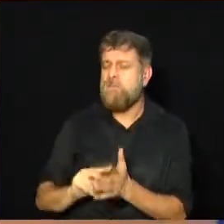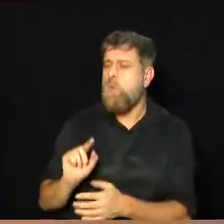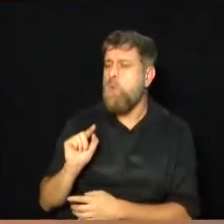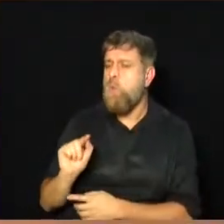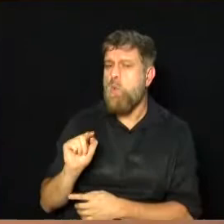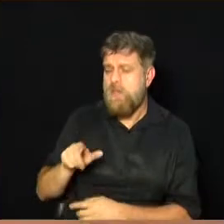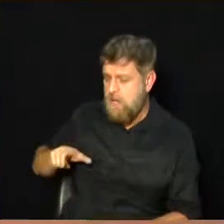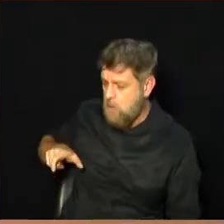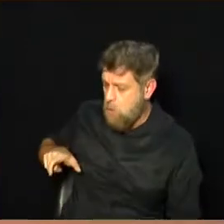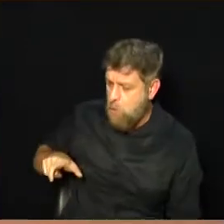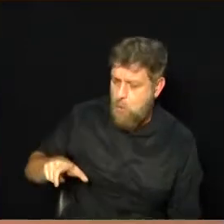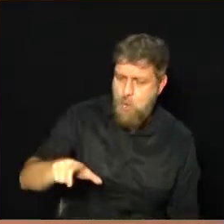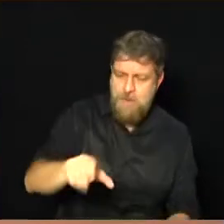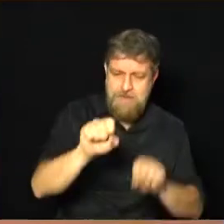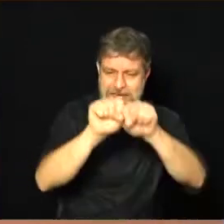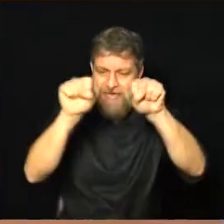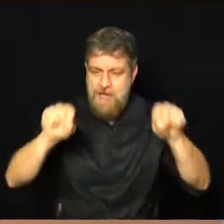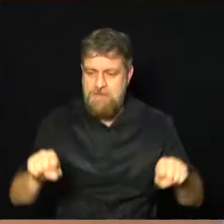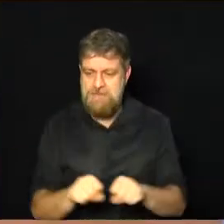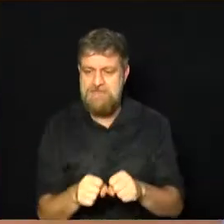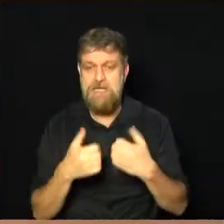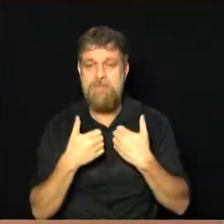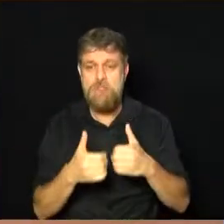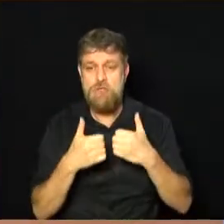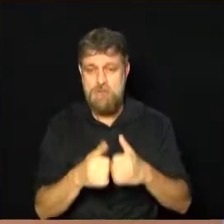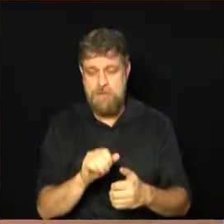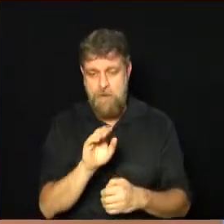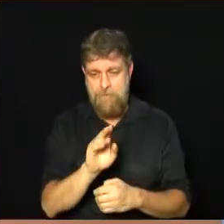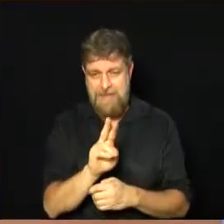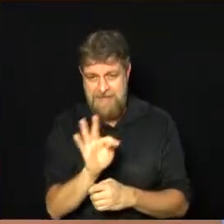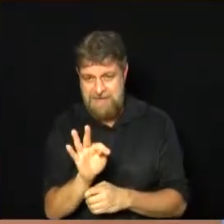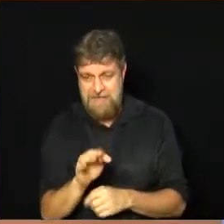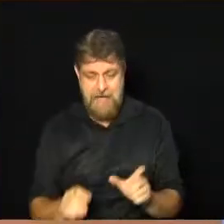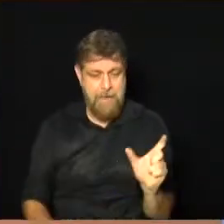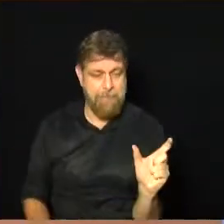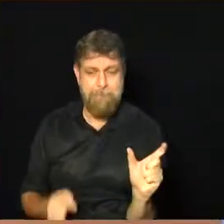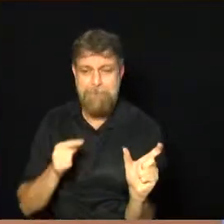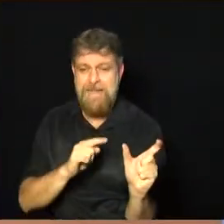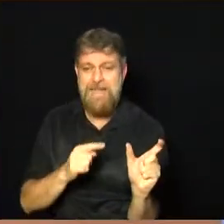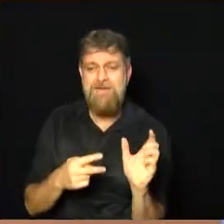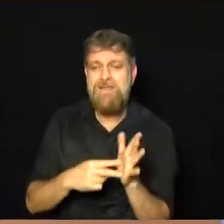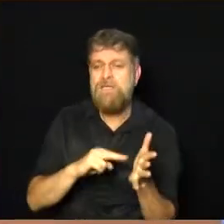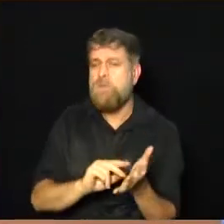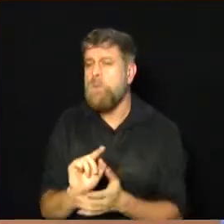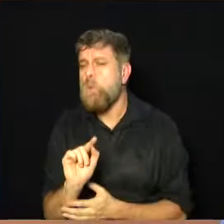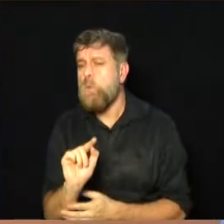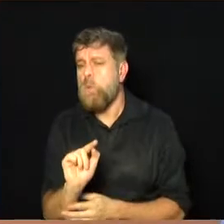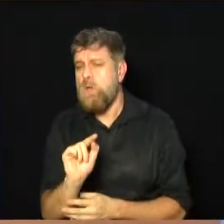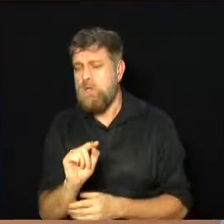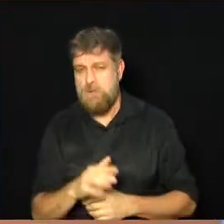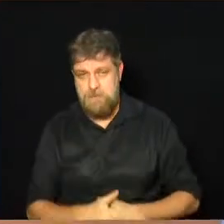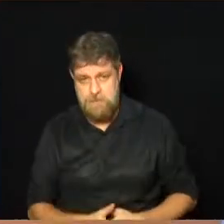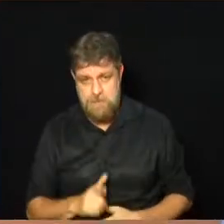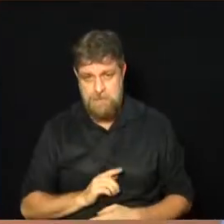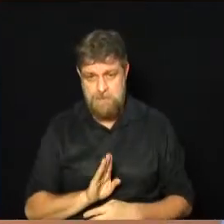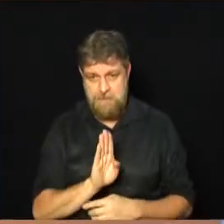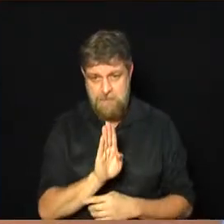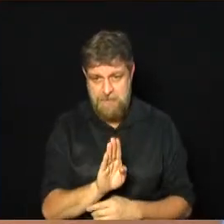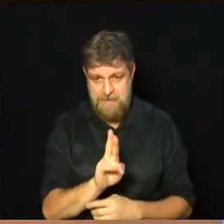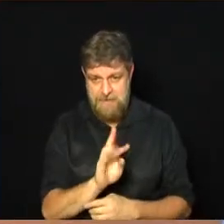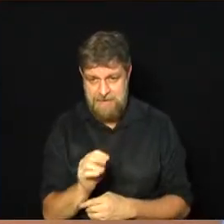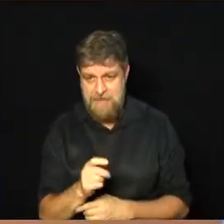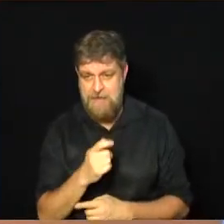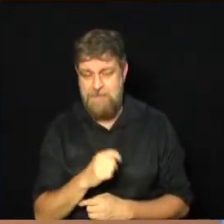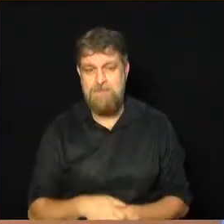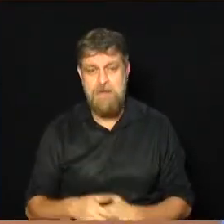um corredor, um sistema de ônibus BRT? Primeiro, a sigla BRT significa o quê, né? BRT é Bus